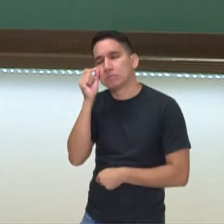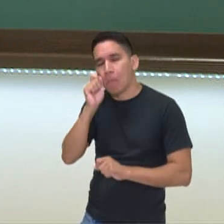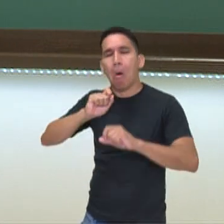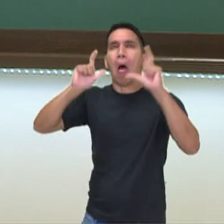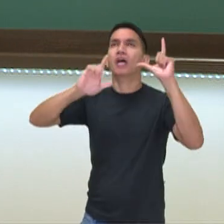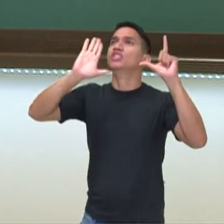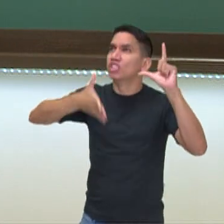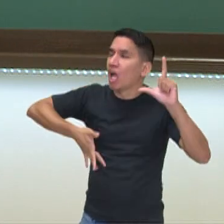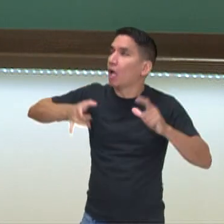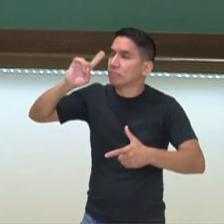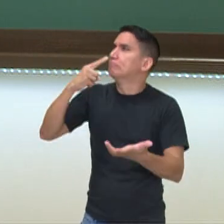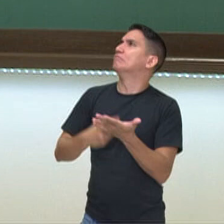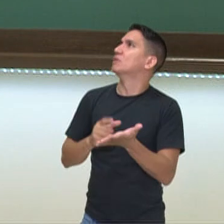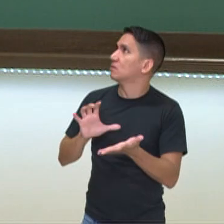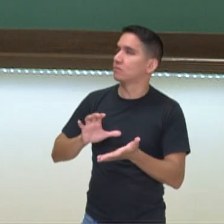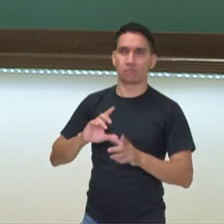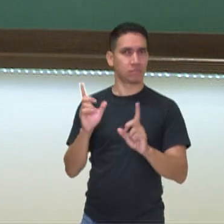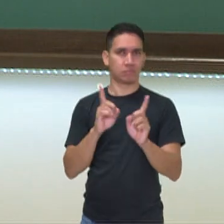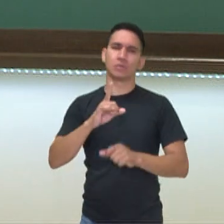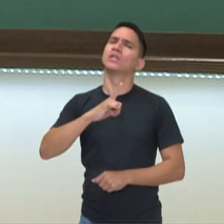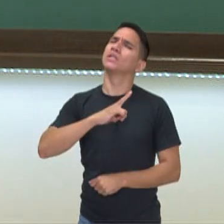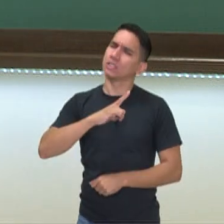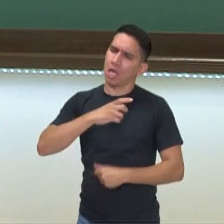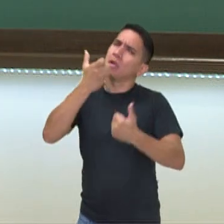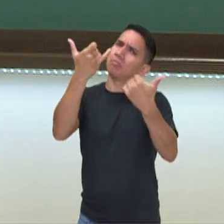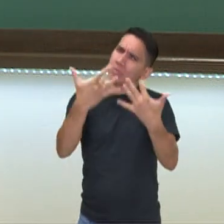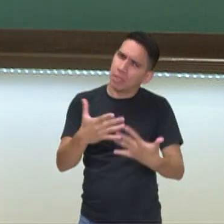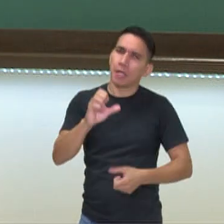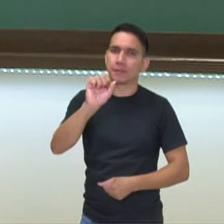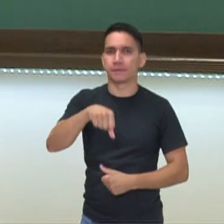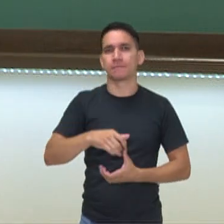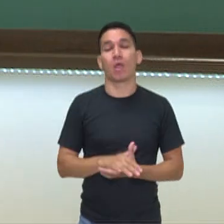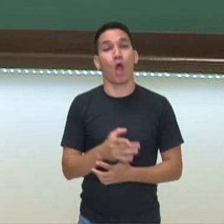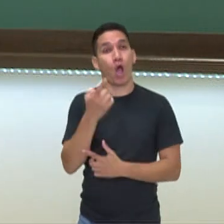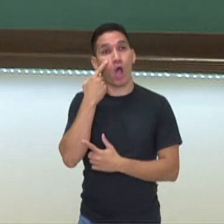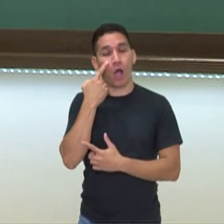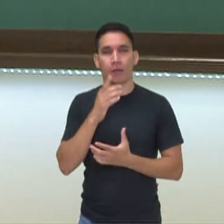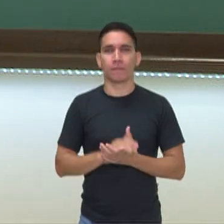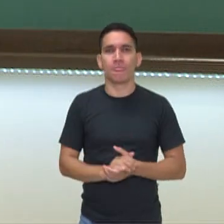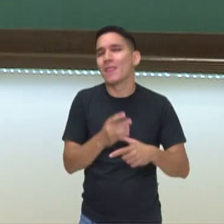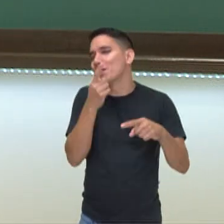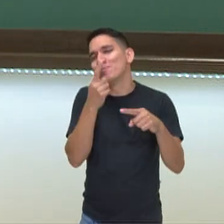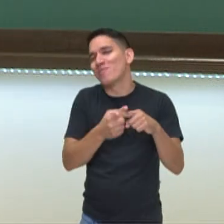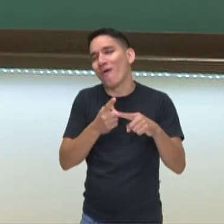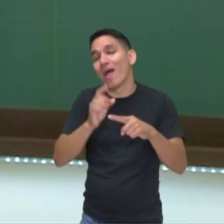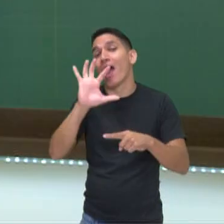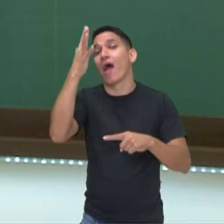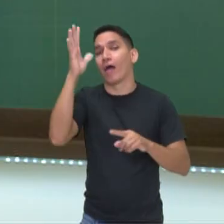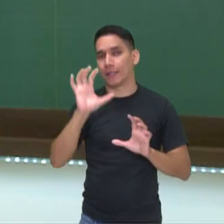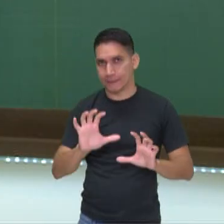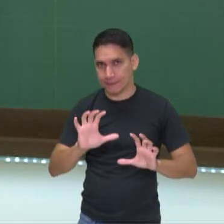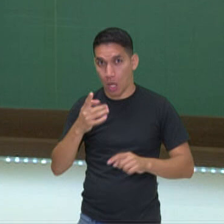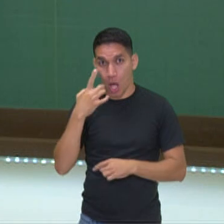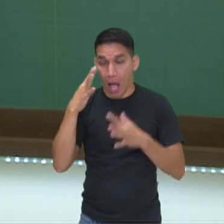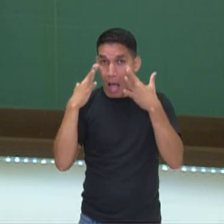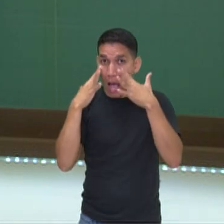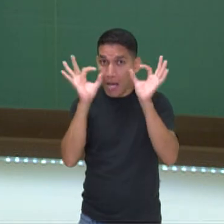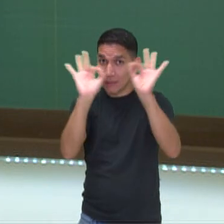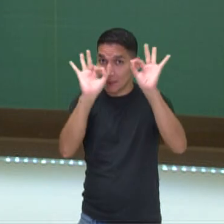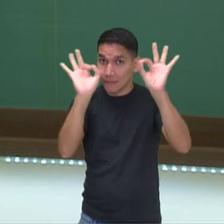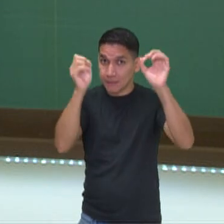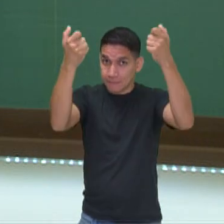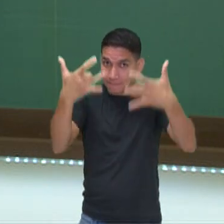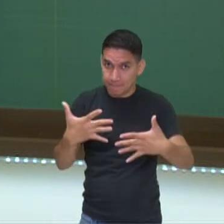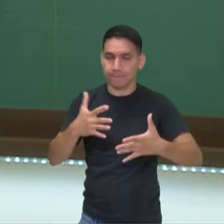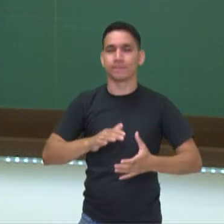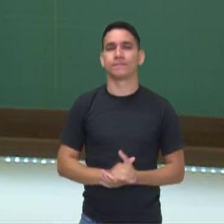acordou pensando nisso? Não, tem uma justificativa. Olha lá, por que que isso acontece? Presta bastante atenção aqui na